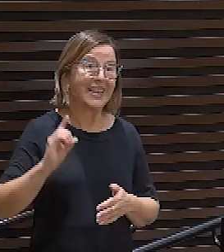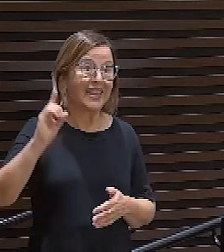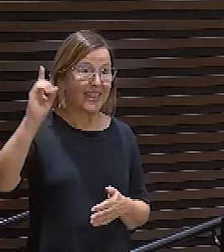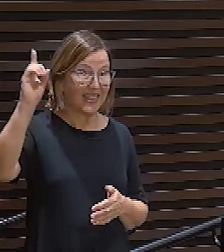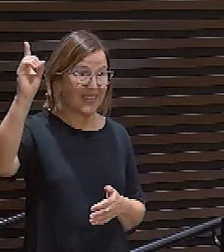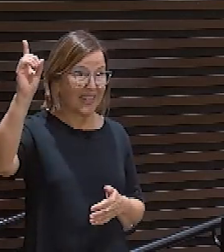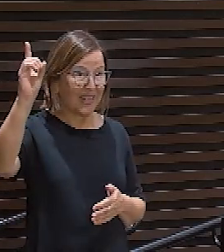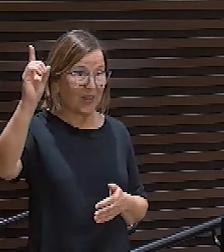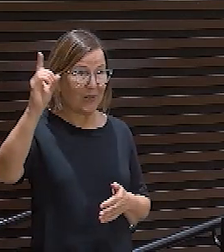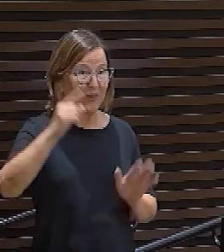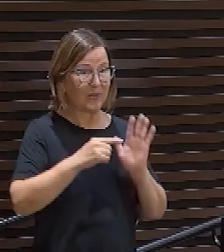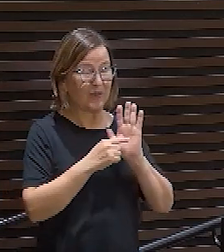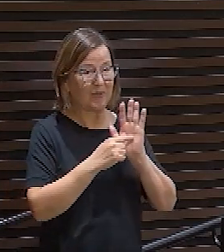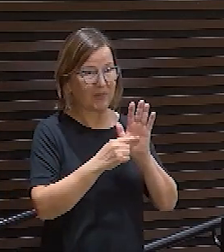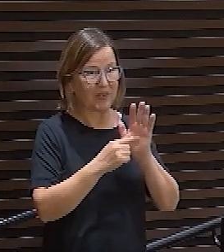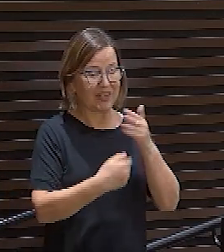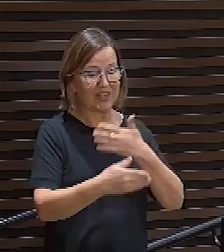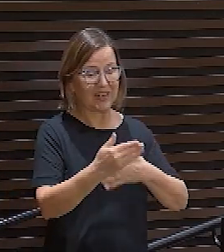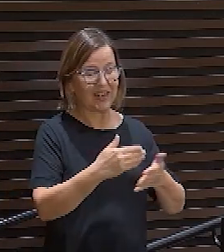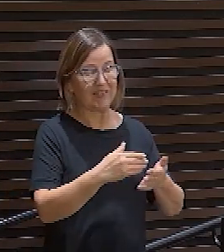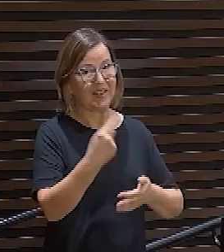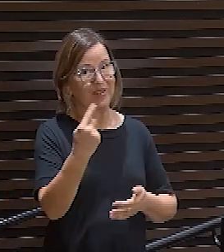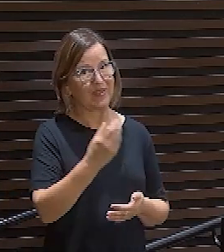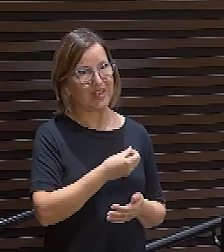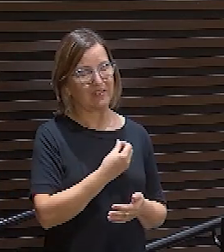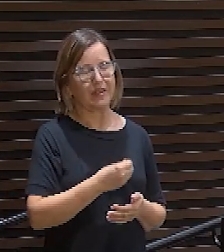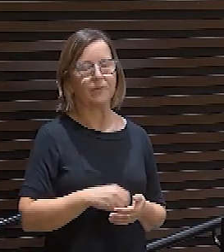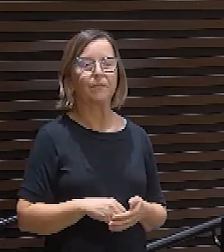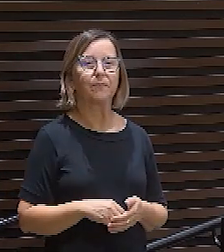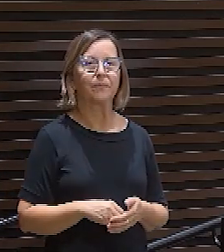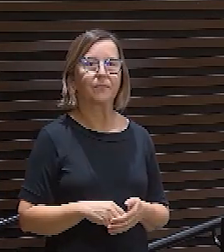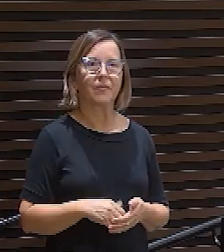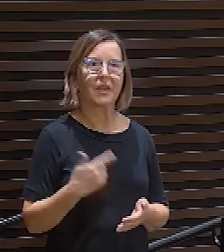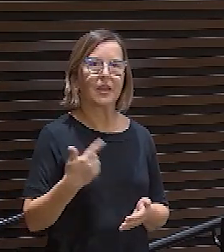Abre em 2 Pedro. 2 Pedro capítulo 1.